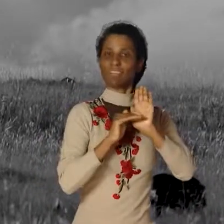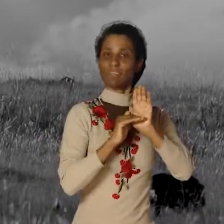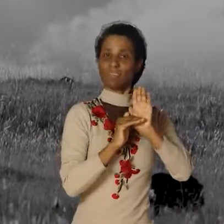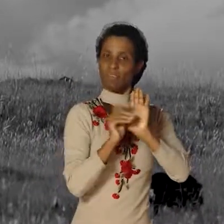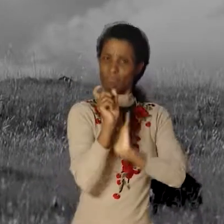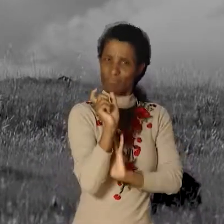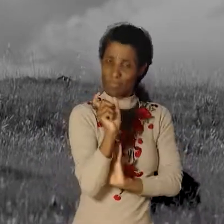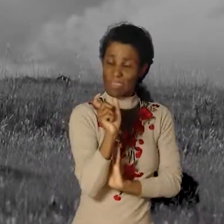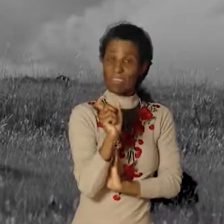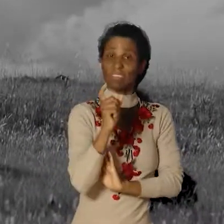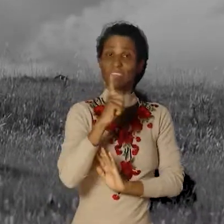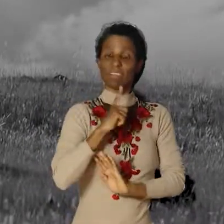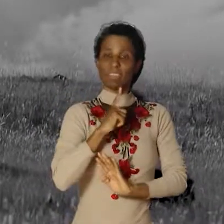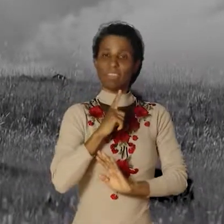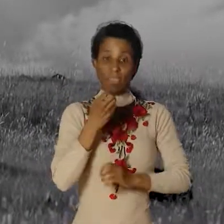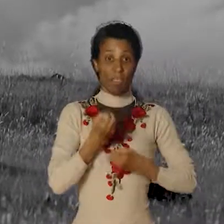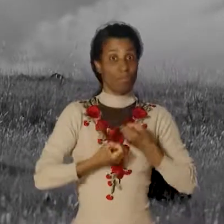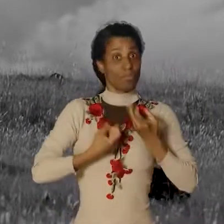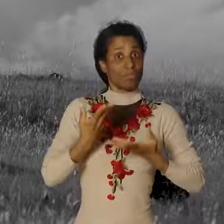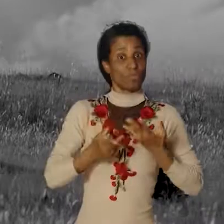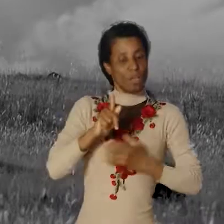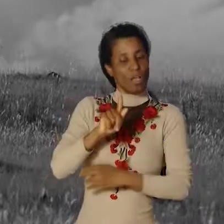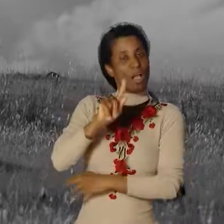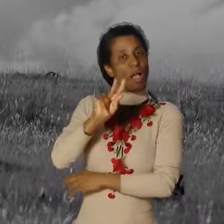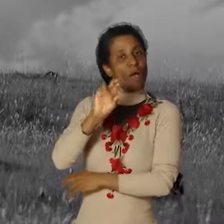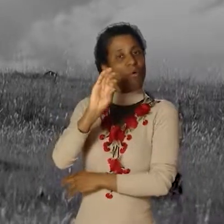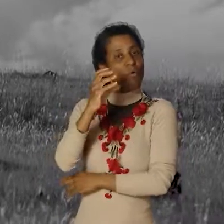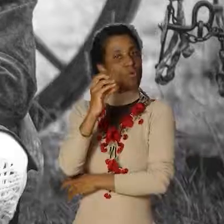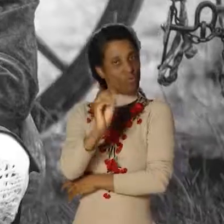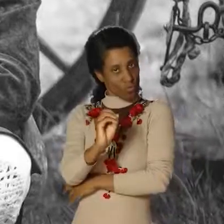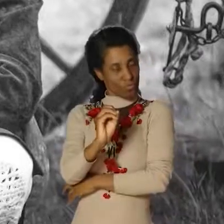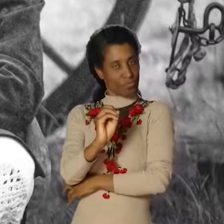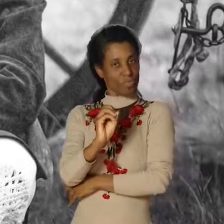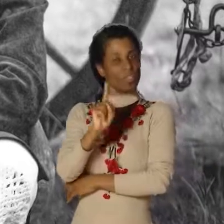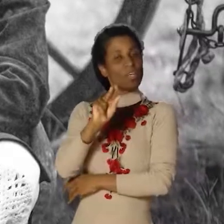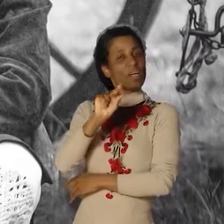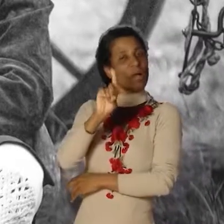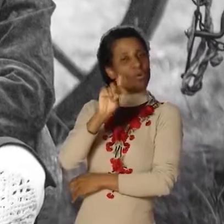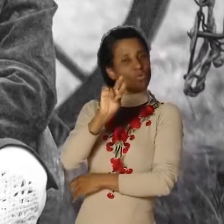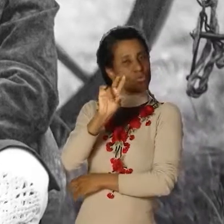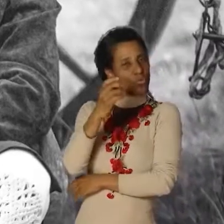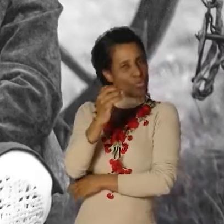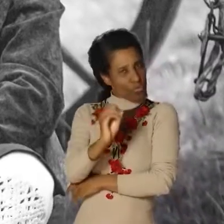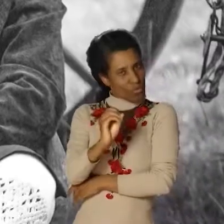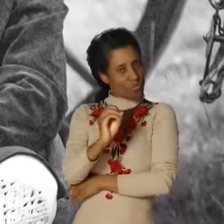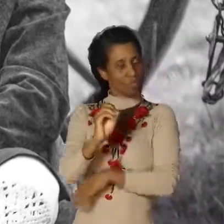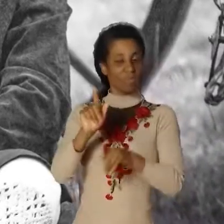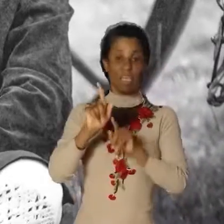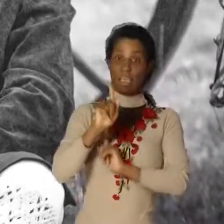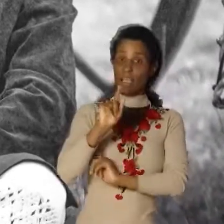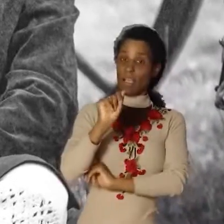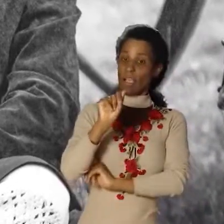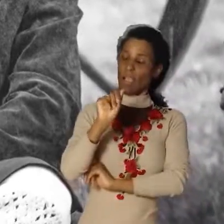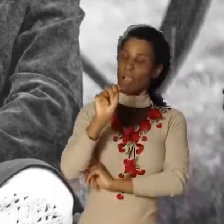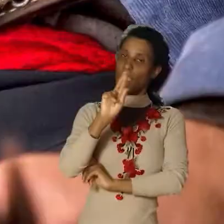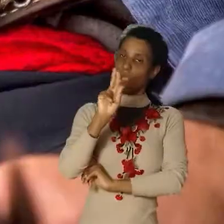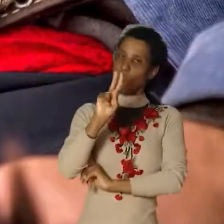Na lista de possíveis definições, aparecem expressões como caucho,